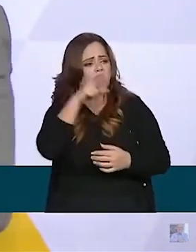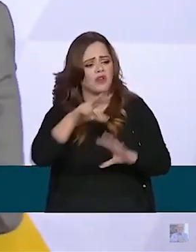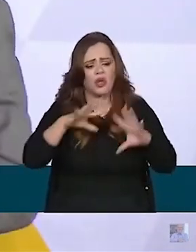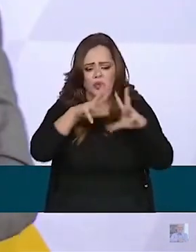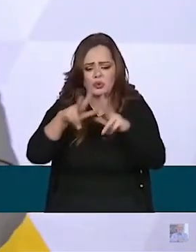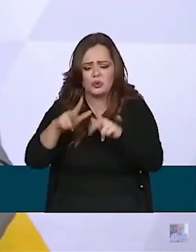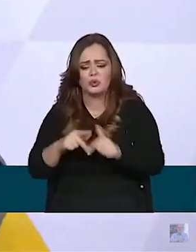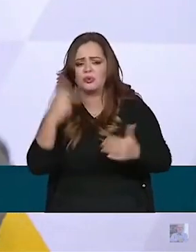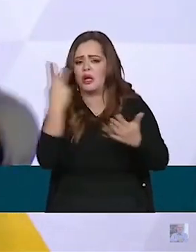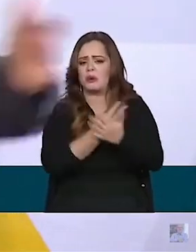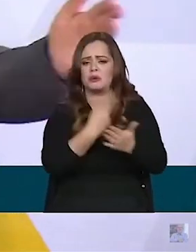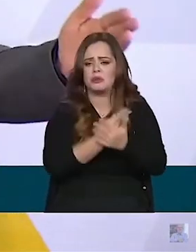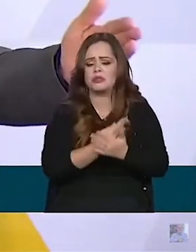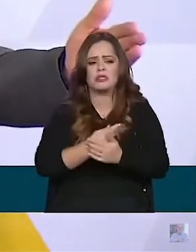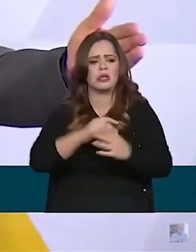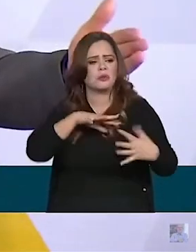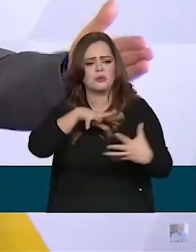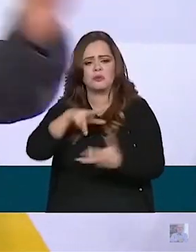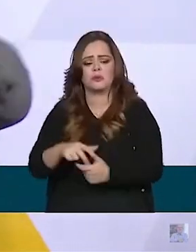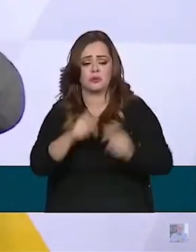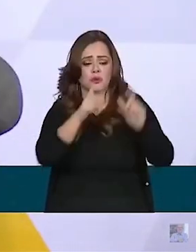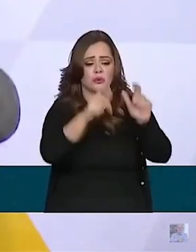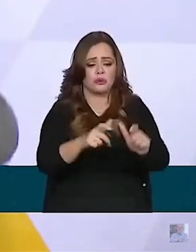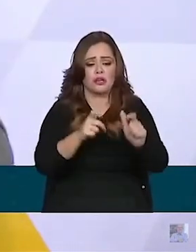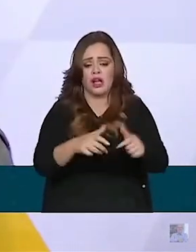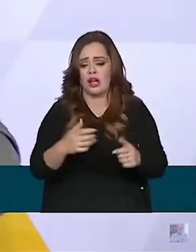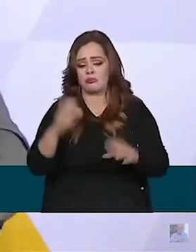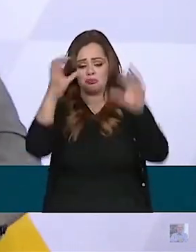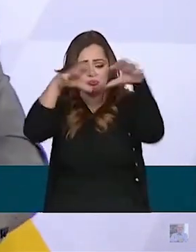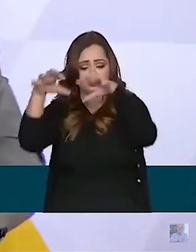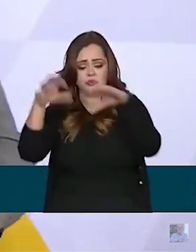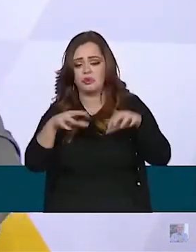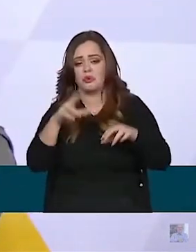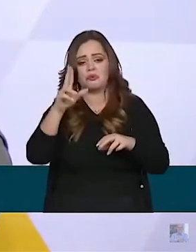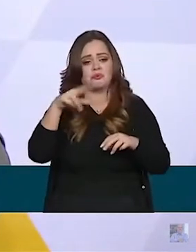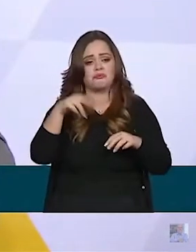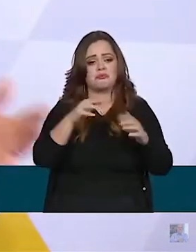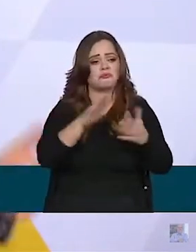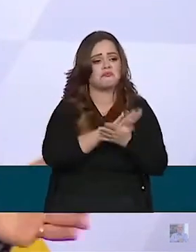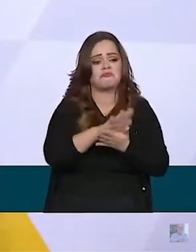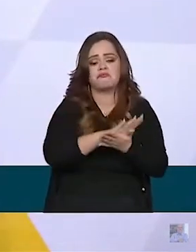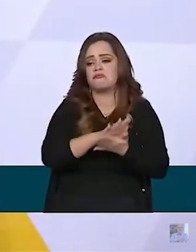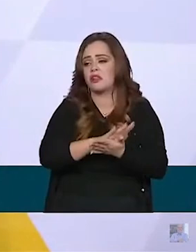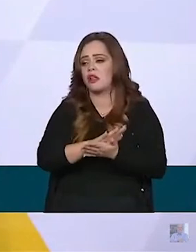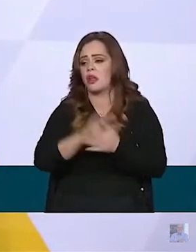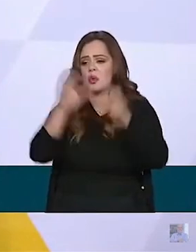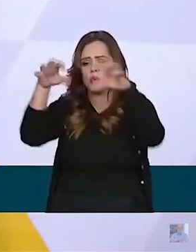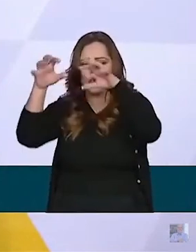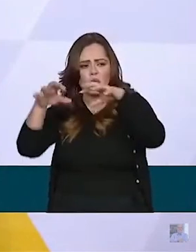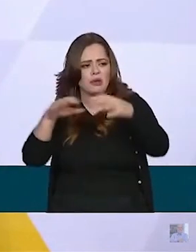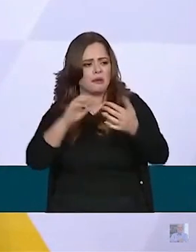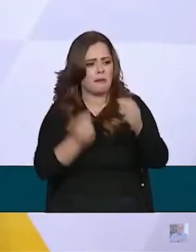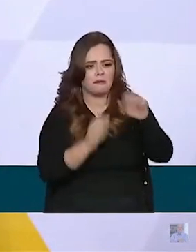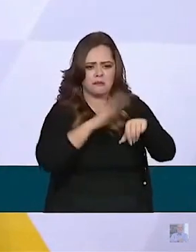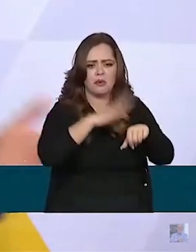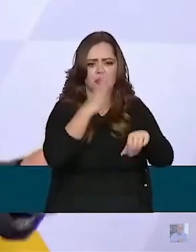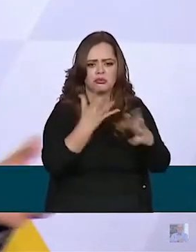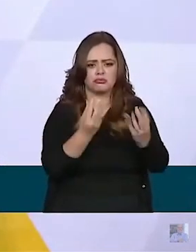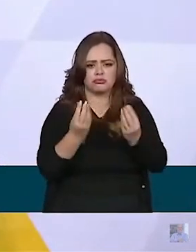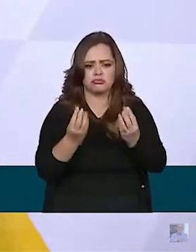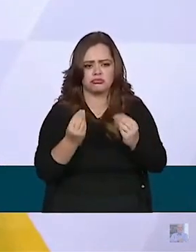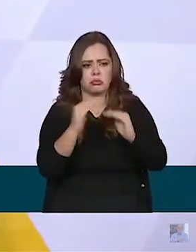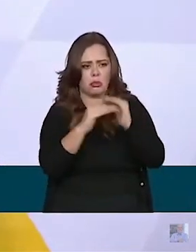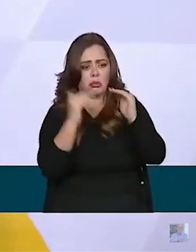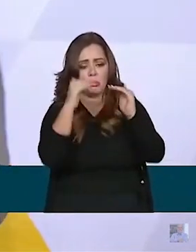coisas acontecerem no mundo. Lugar que não chovia, está chovendo demais. Lugar que chovia demais, não está chovendo. Lugar que não enchia,